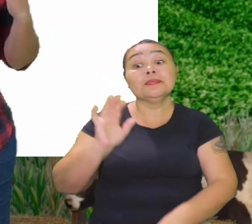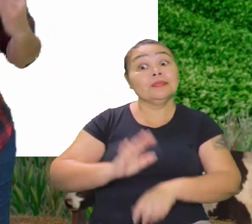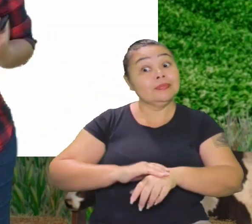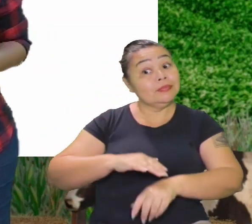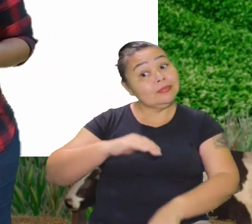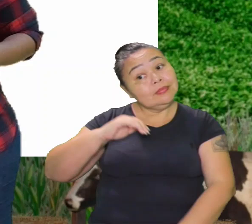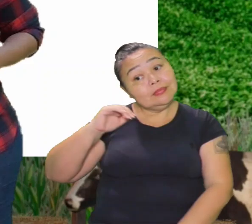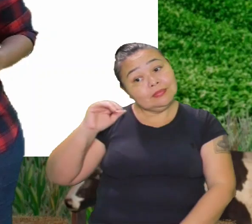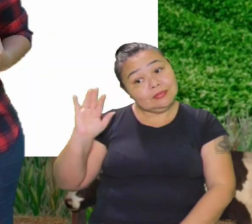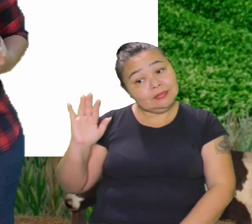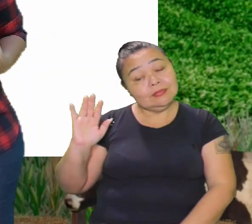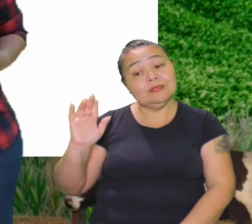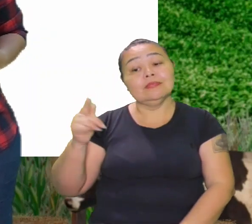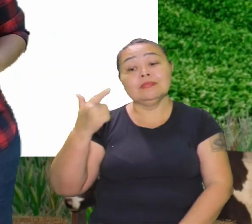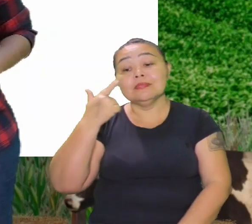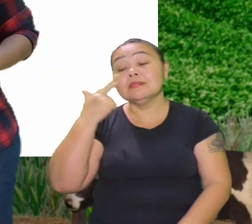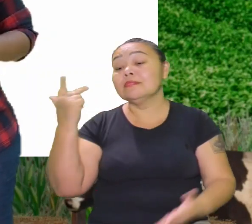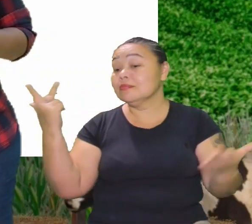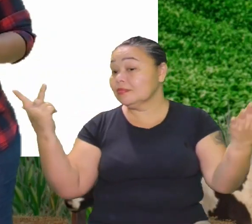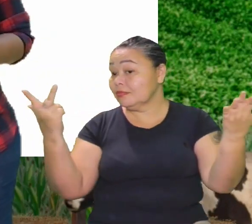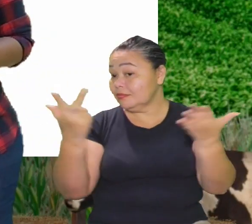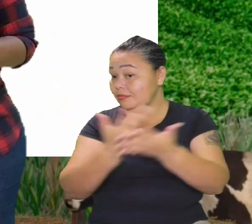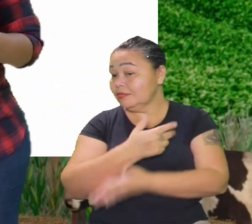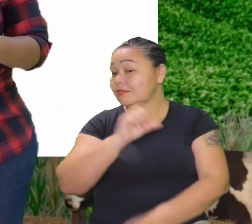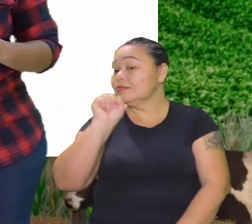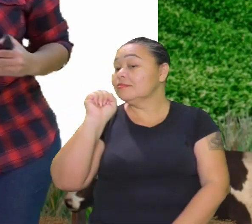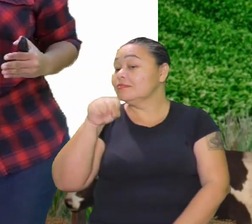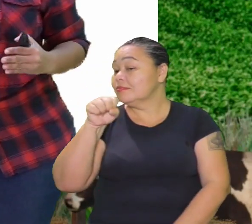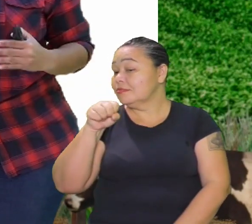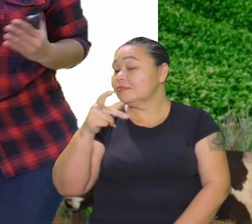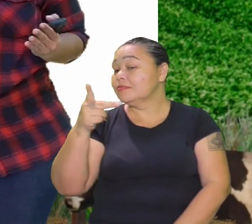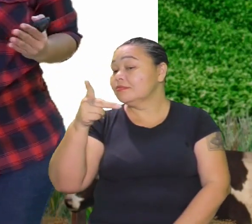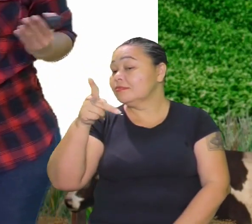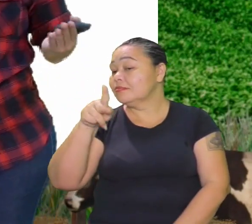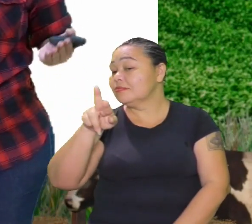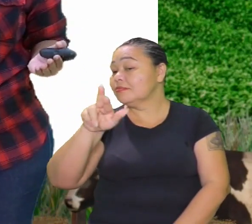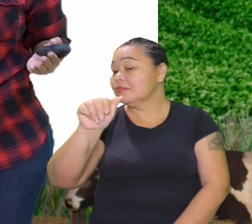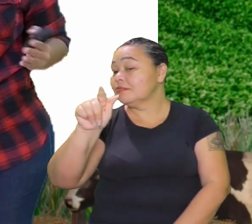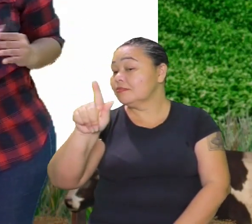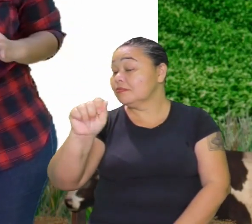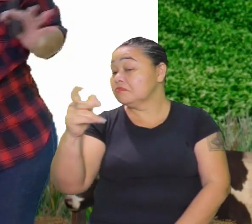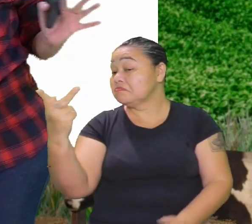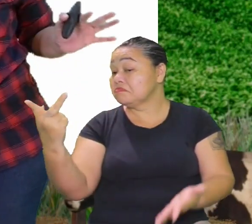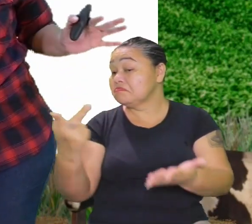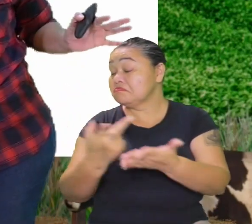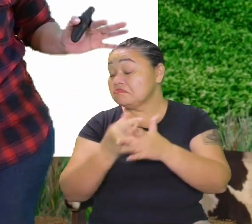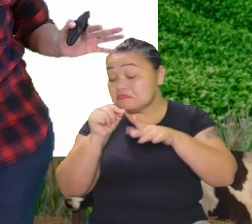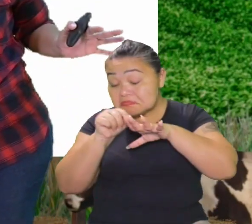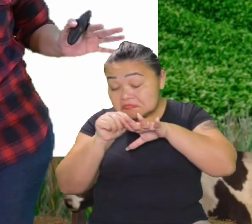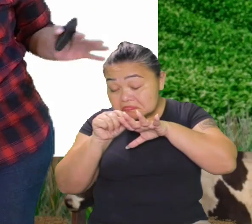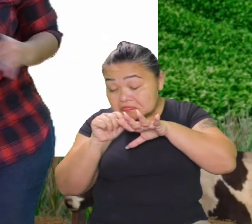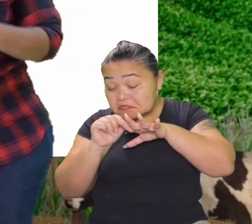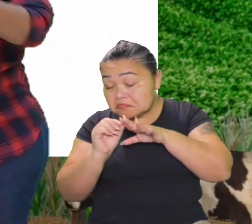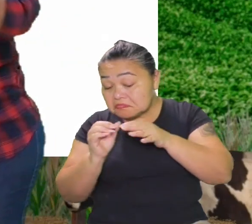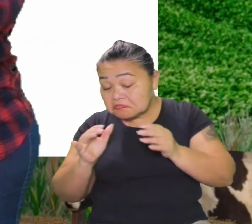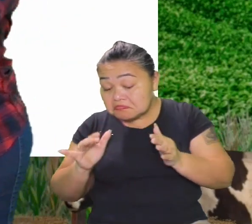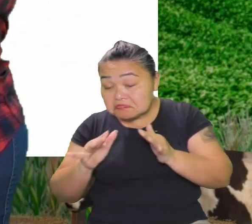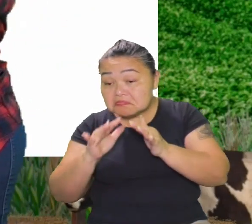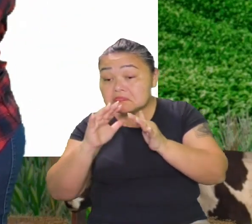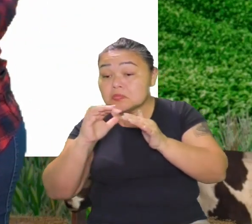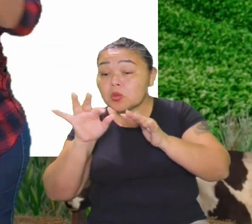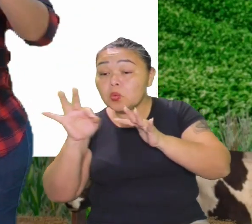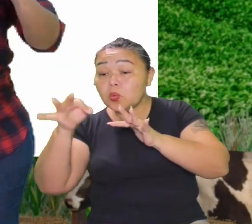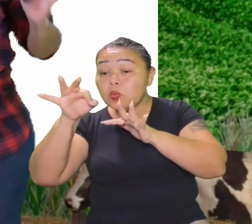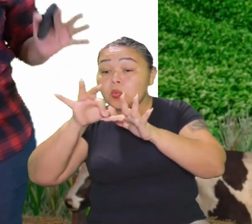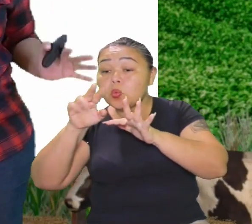mas mesmo com tudo isso pode acontecer sim de essas pragas acontecerem, porque formigas e cupins estão em todo o ambiente, tanto lá